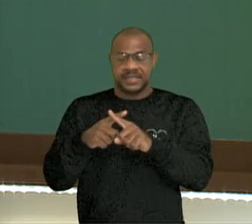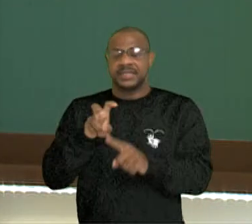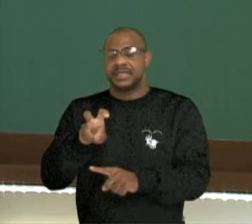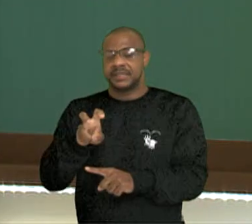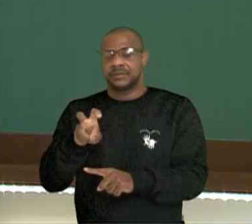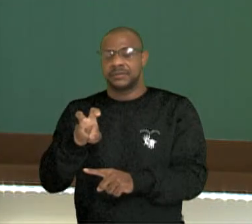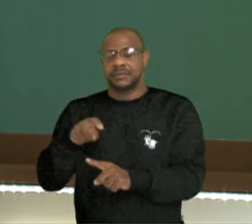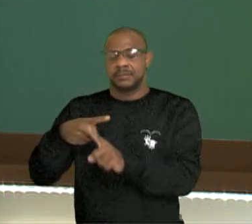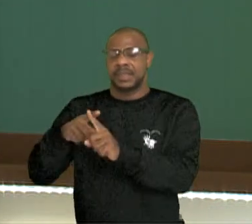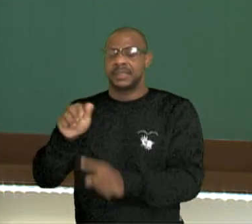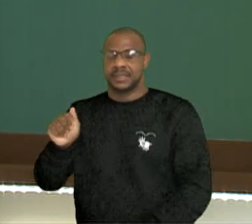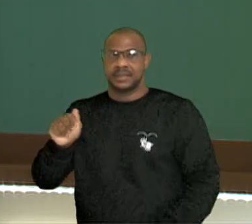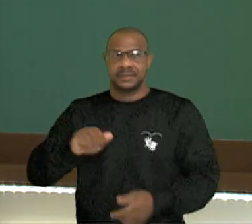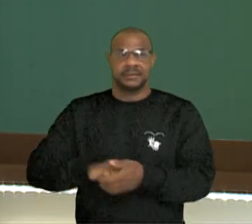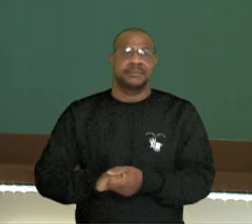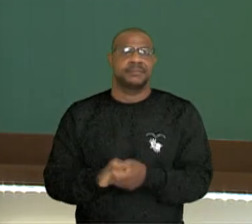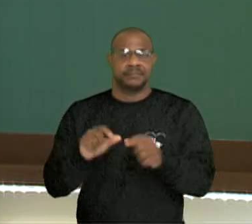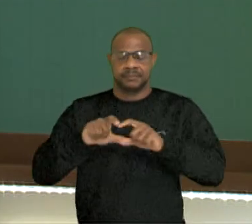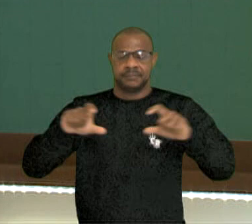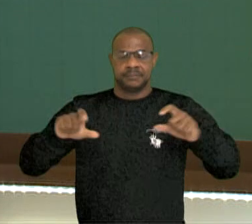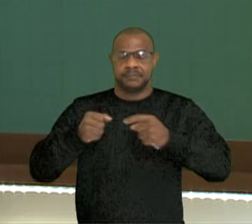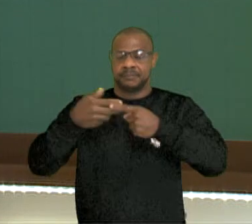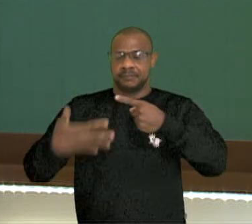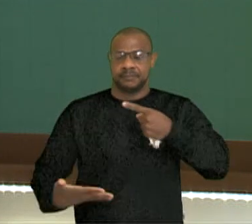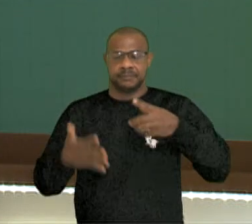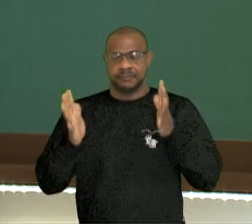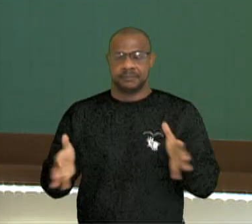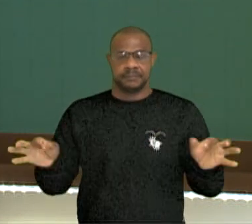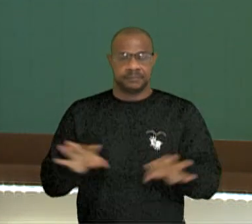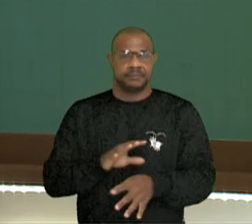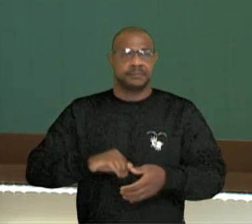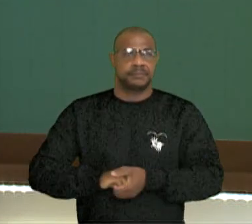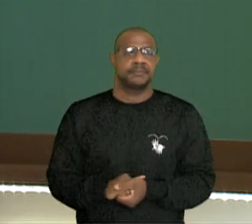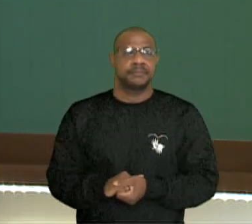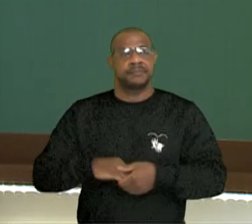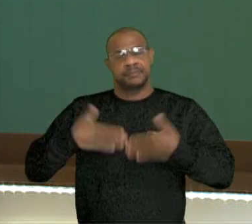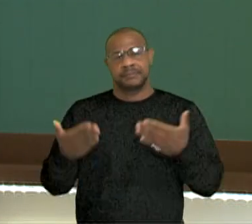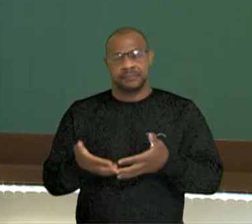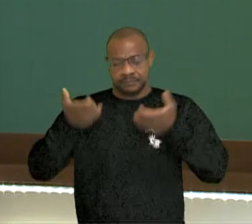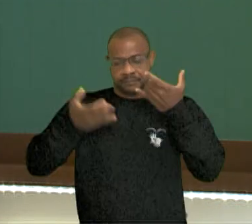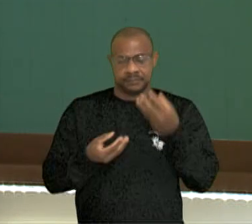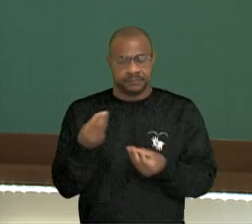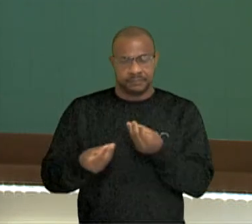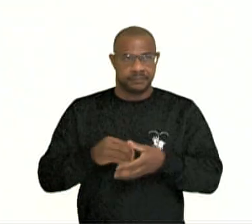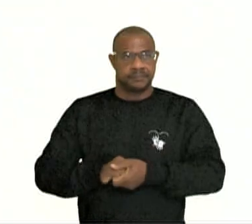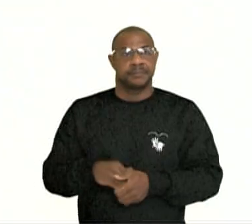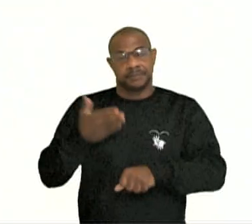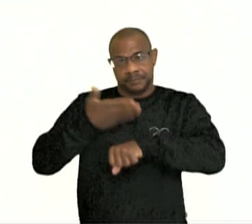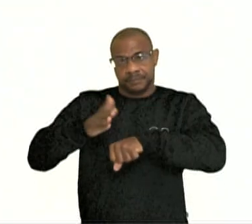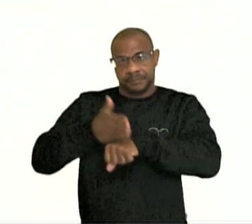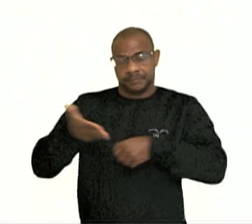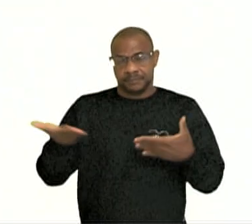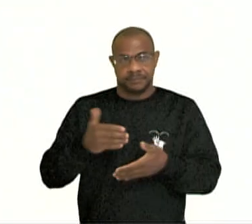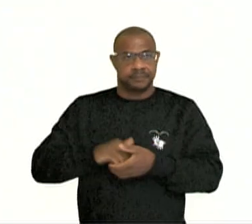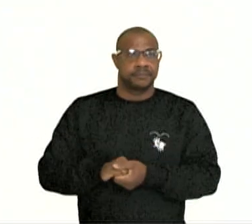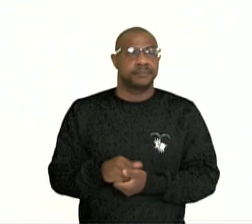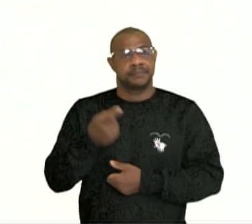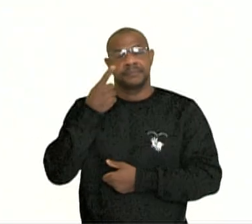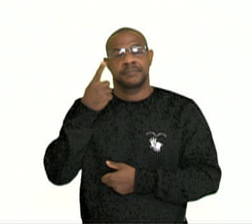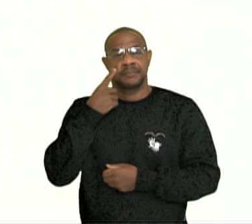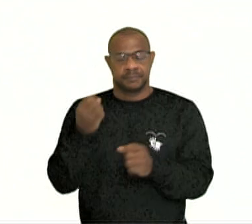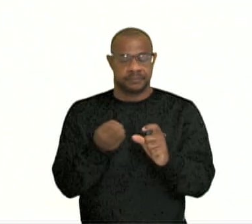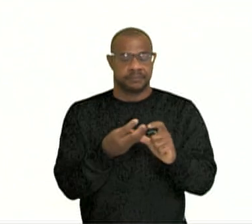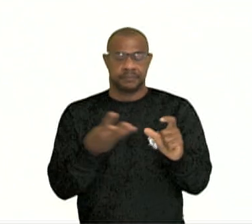ou seja, essa expressão está fatorada. Falando nisso, vamos trabalhar um pouquinho? Verifique se os